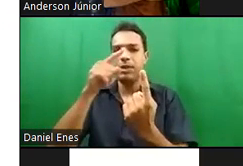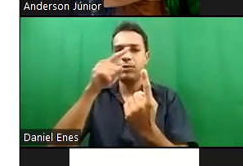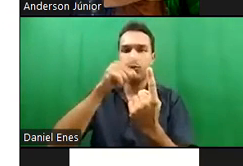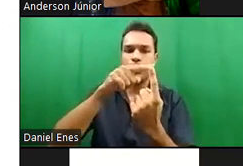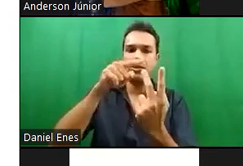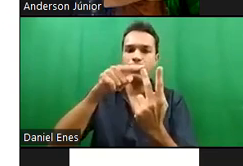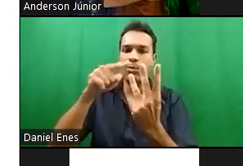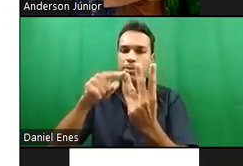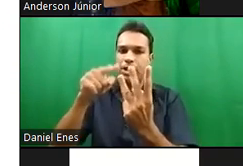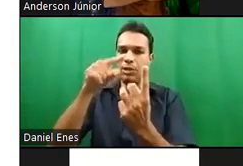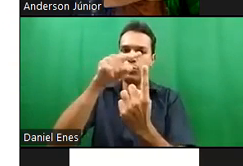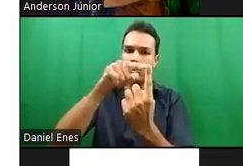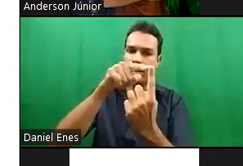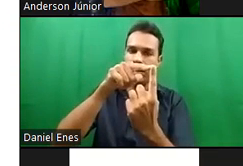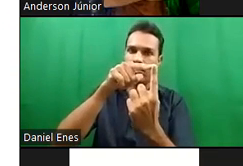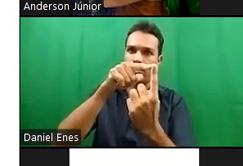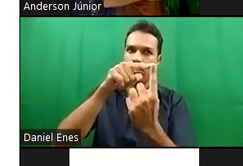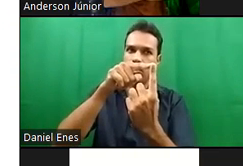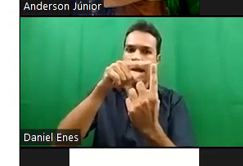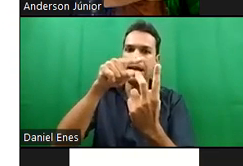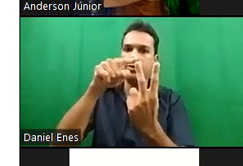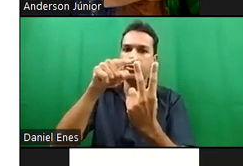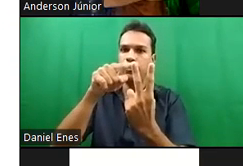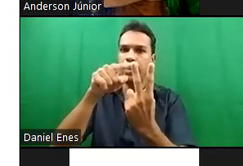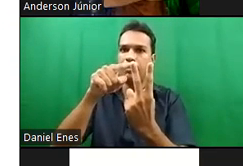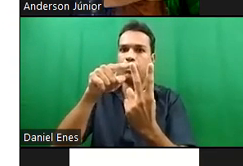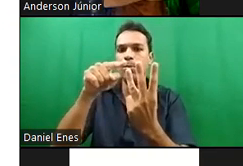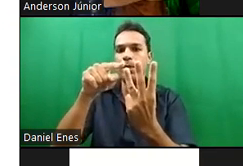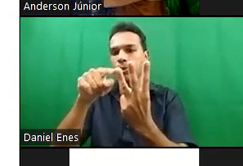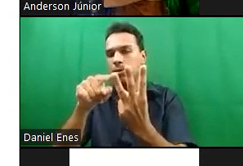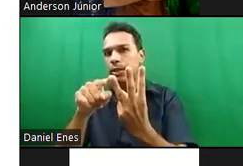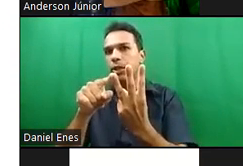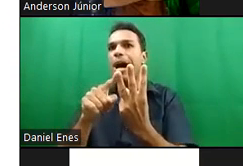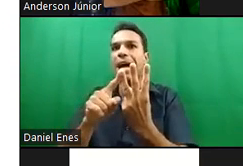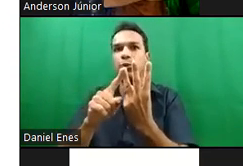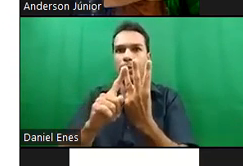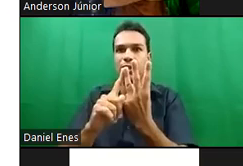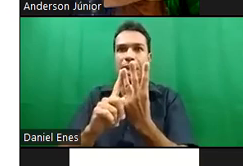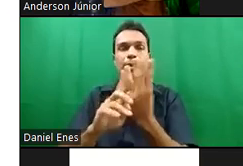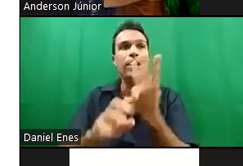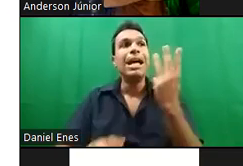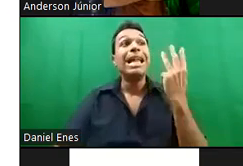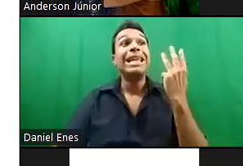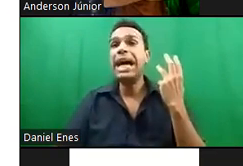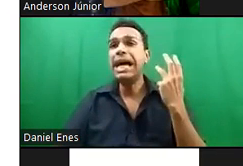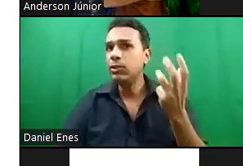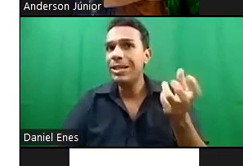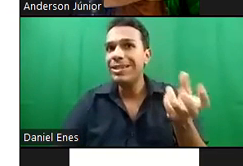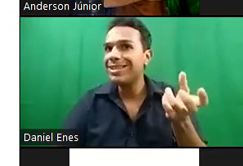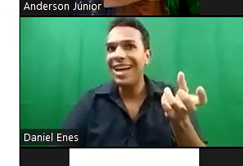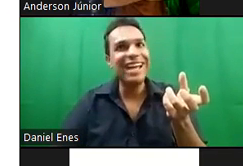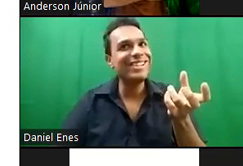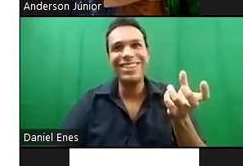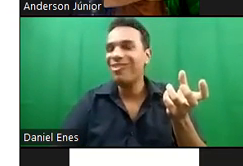eu tenho sujeito, verbo, objeto. Sujeito, o gato, o verbo comeu e o rato, o objeto. Na língua